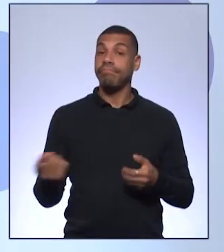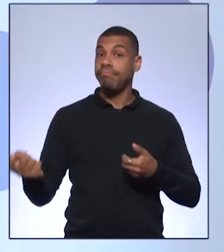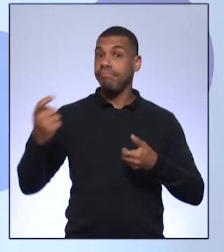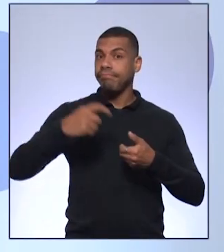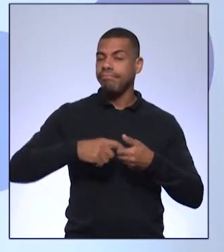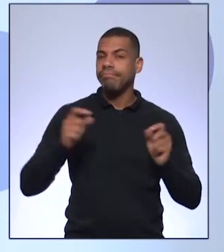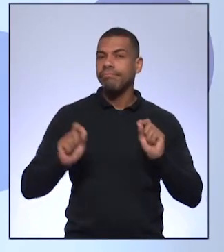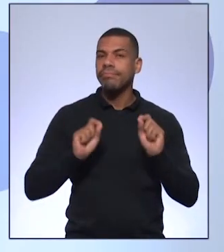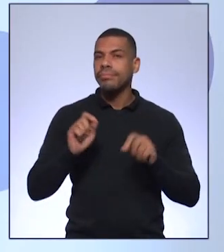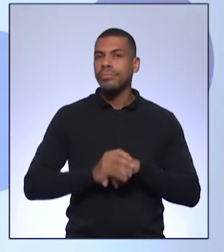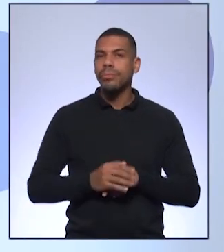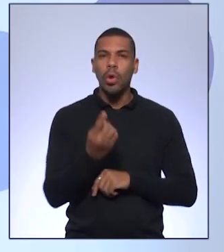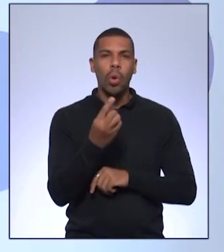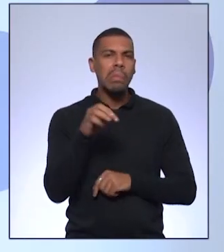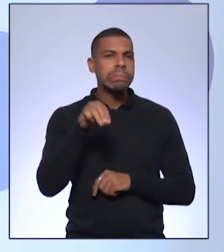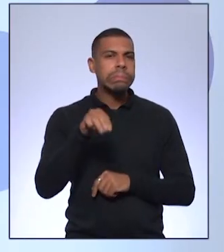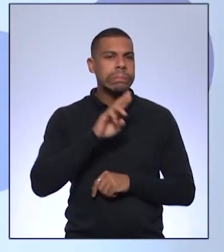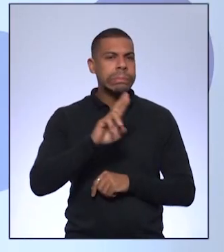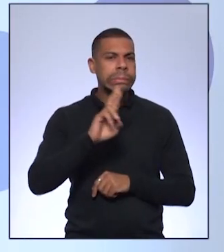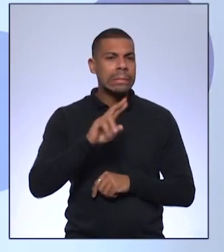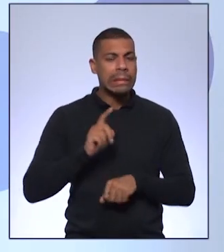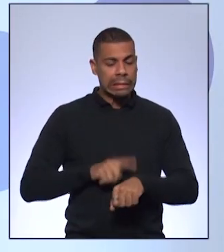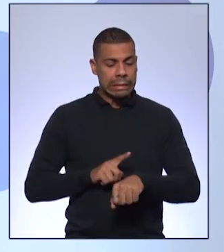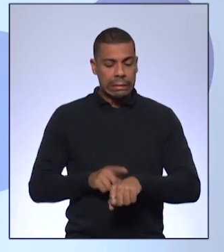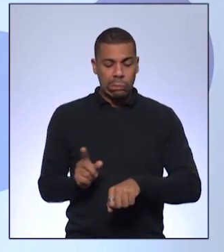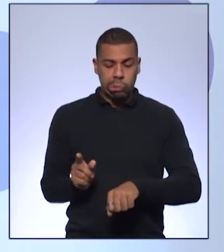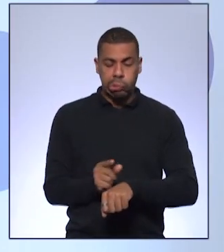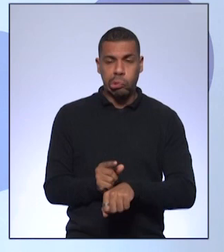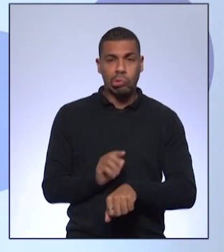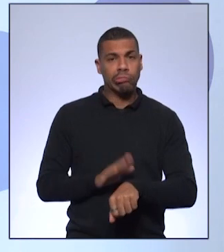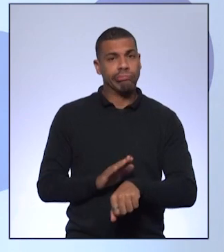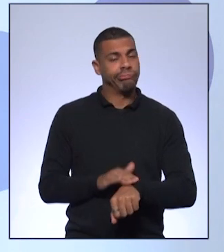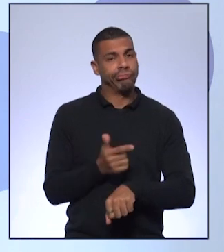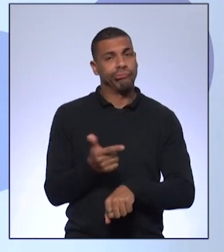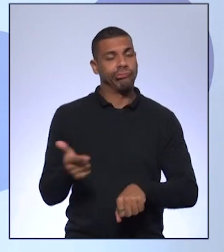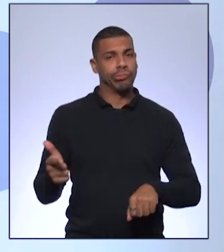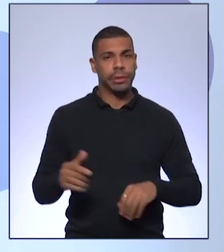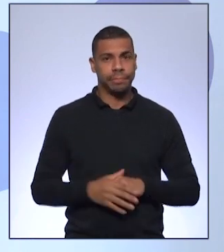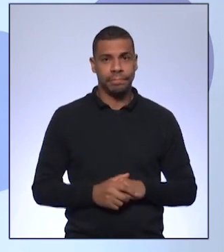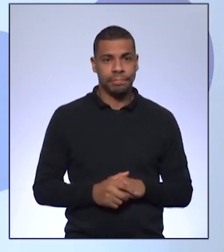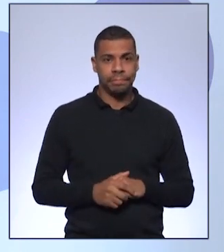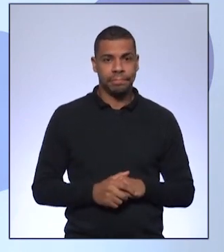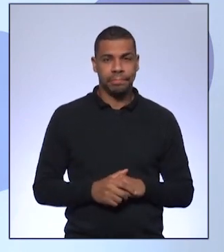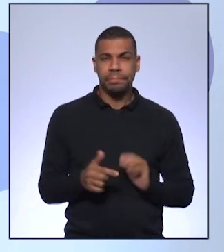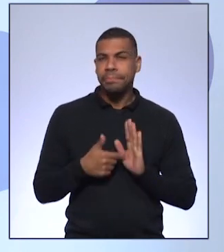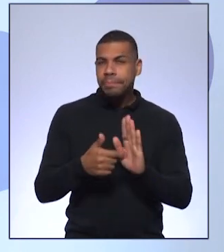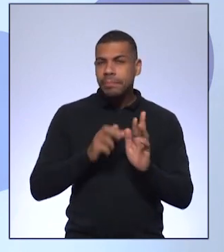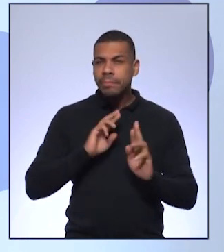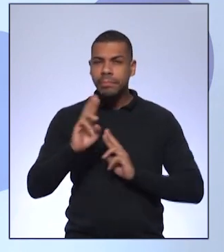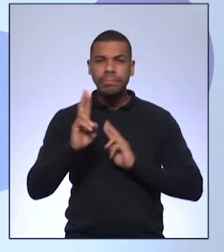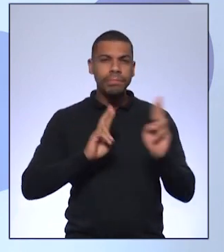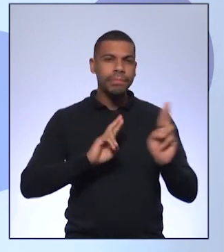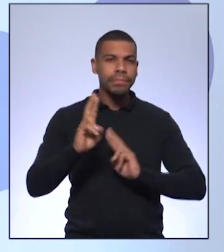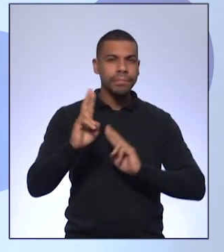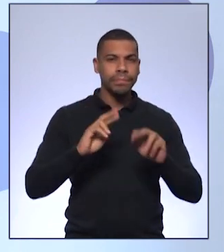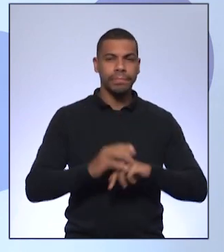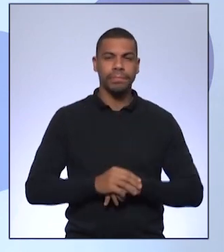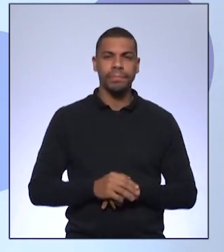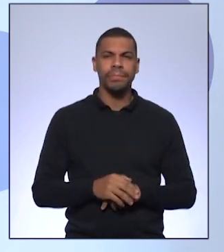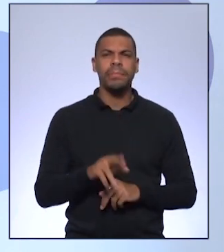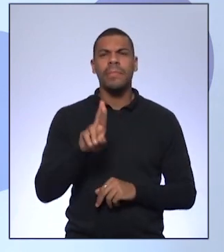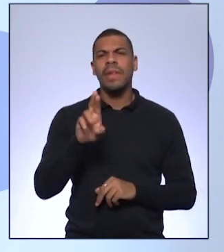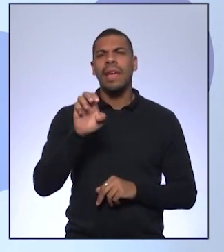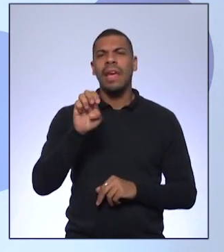Retornamos aqui, né? 1 minutinho, infelizmente, porque não temos tanto tempo, tá? Eu vou colocar algumas respostas aqui, ó.